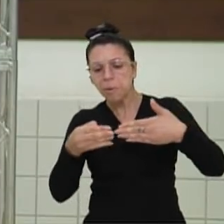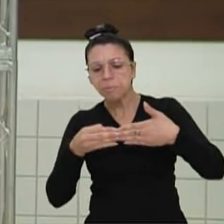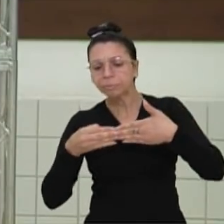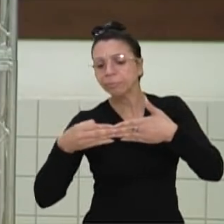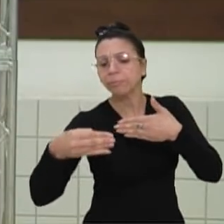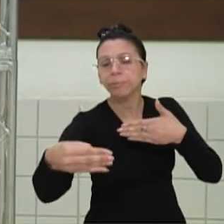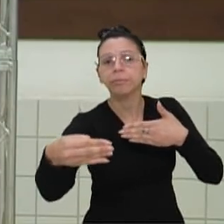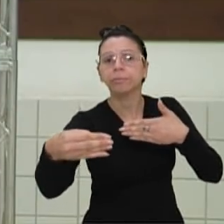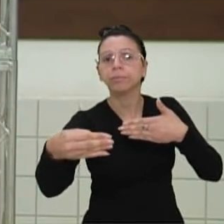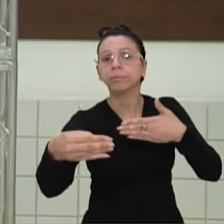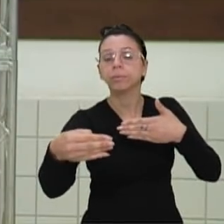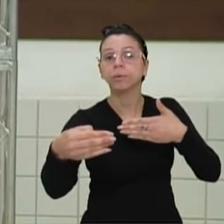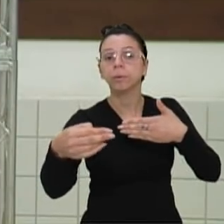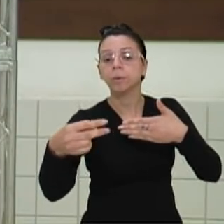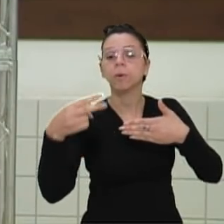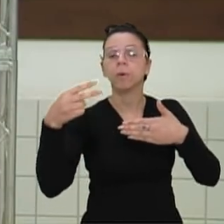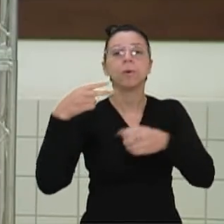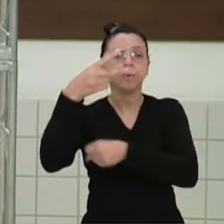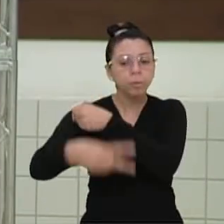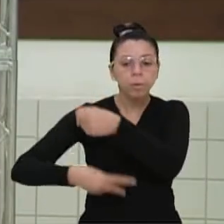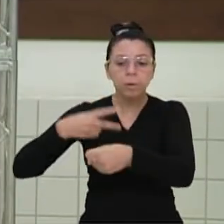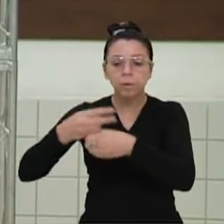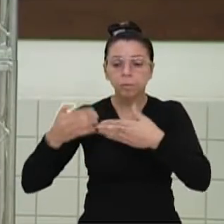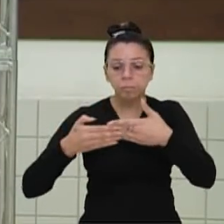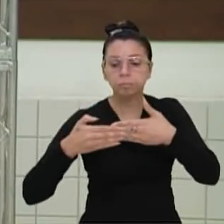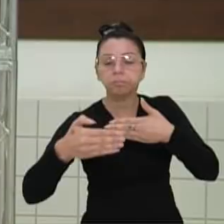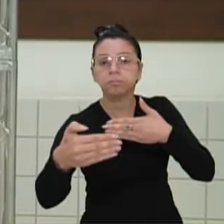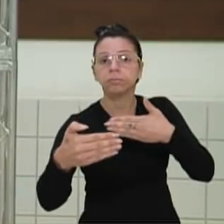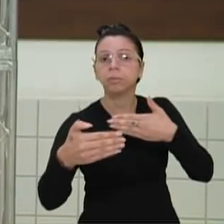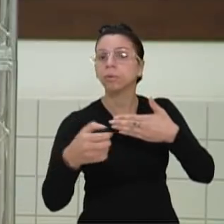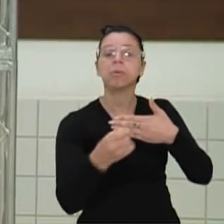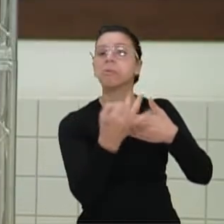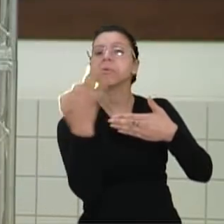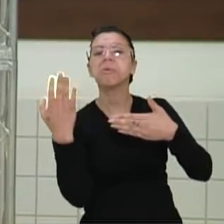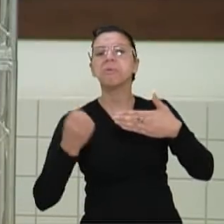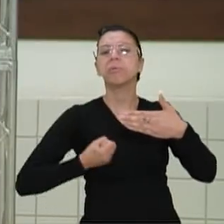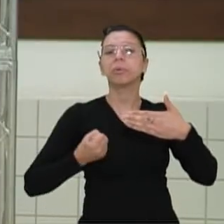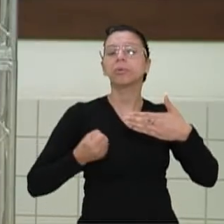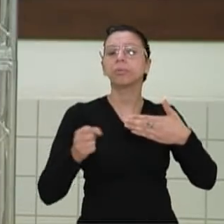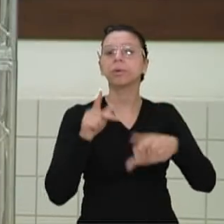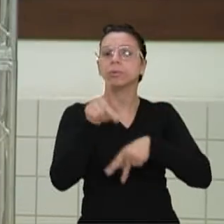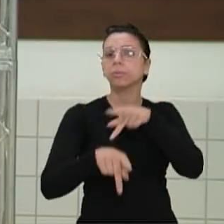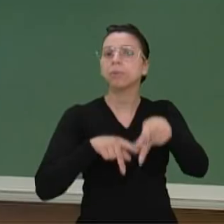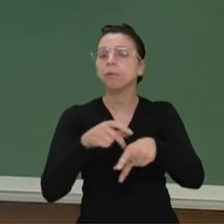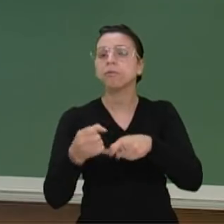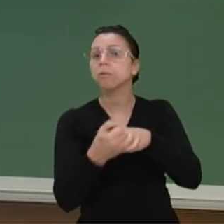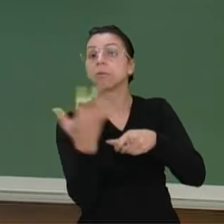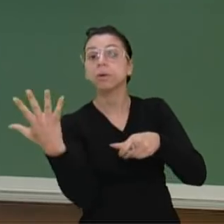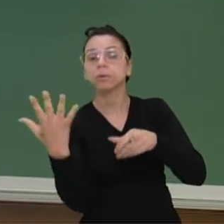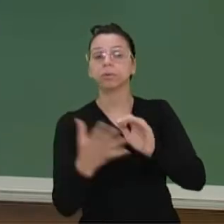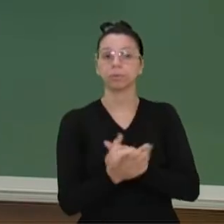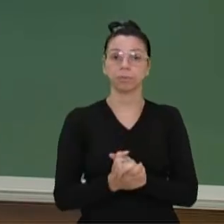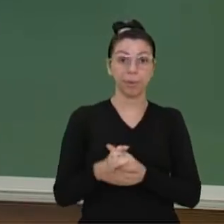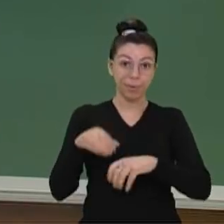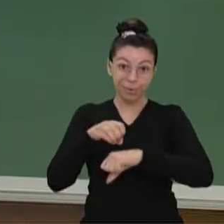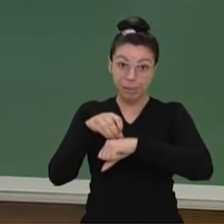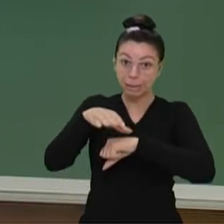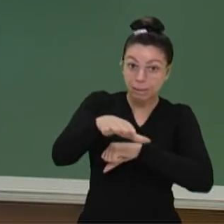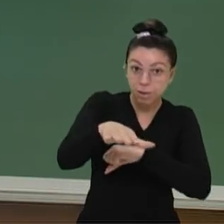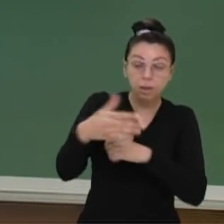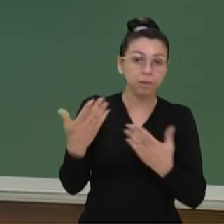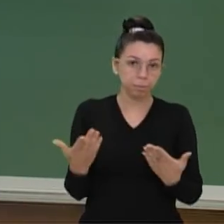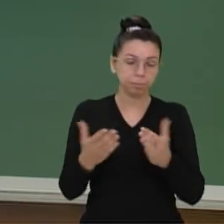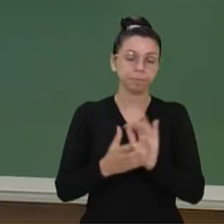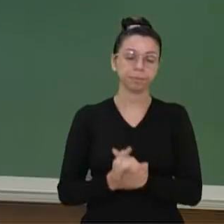disso, 2 anos depois, qual vai ser o número, né, da população? Então, dica para você aqui na